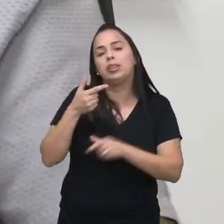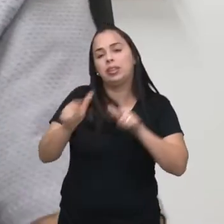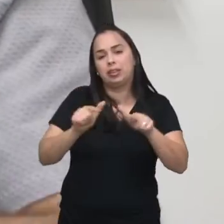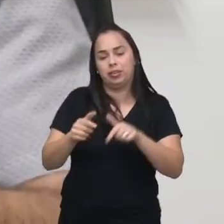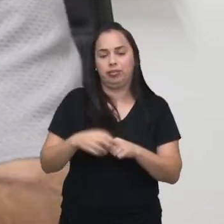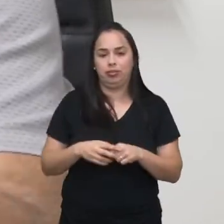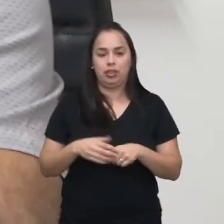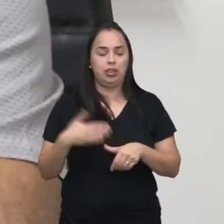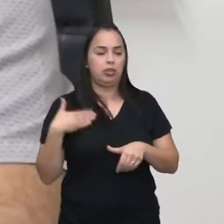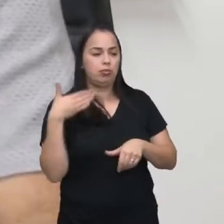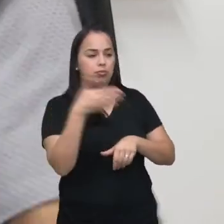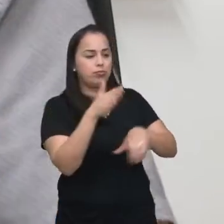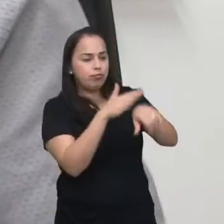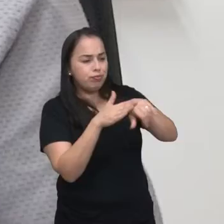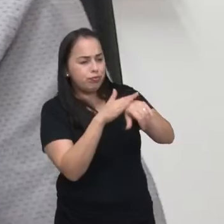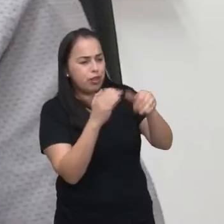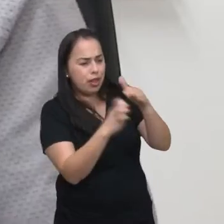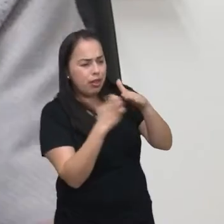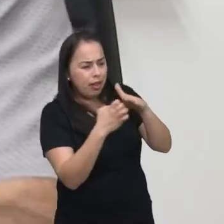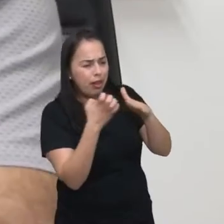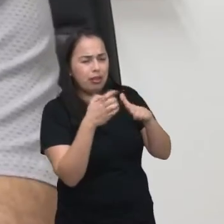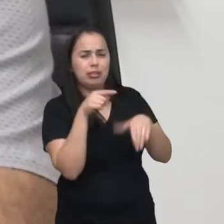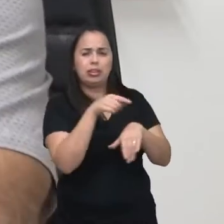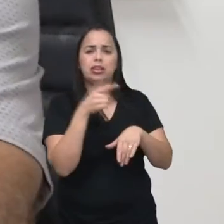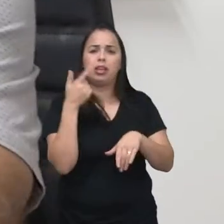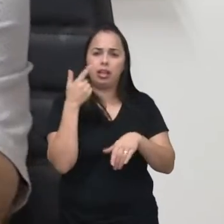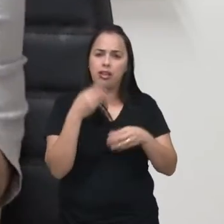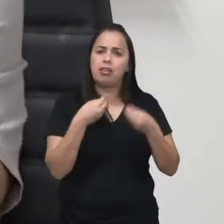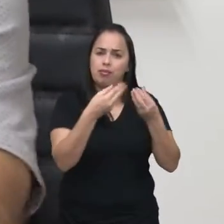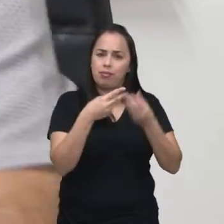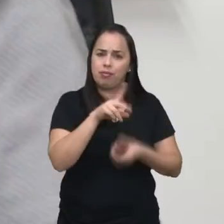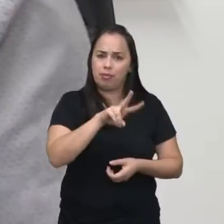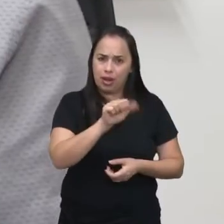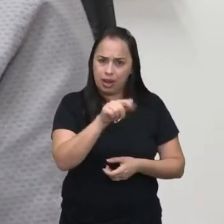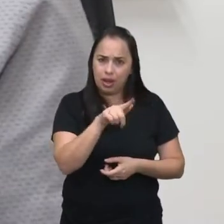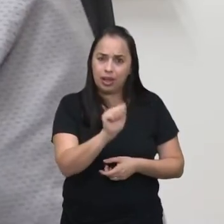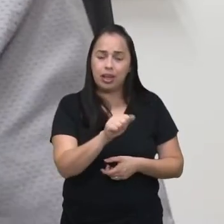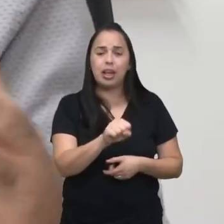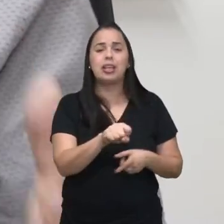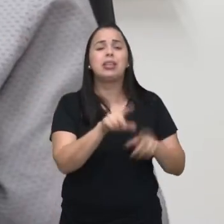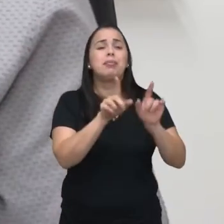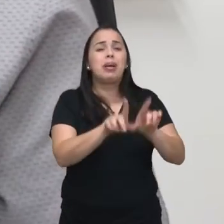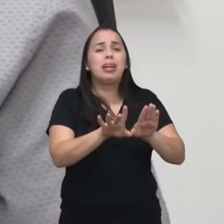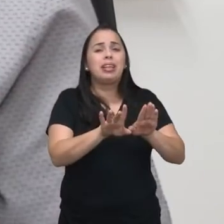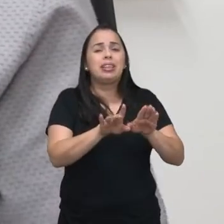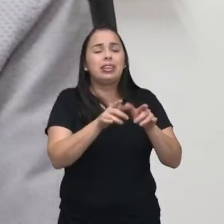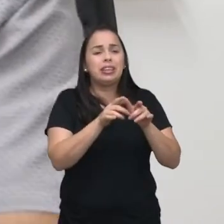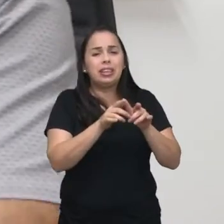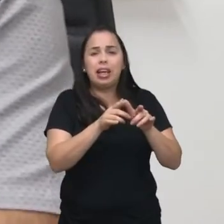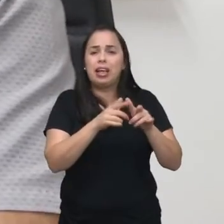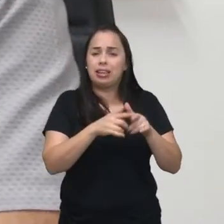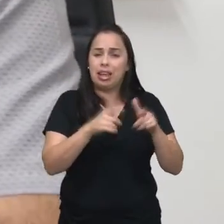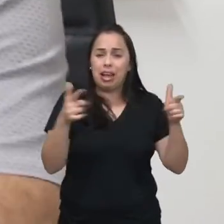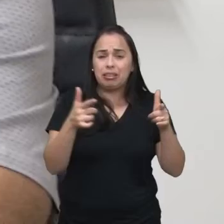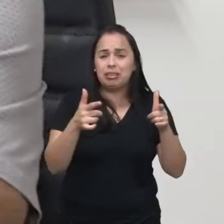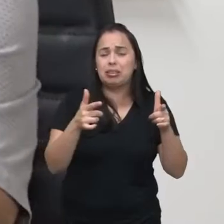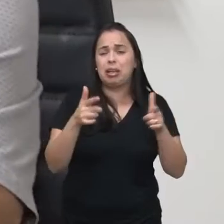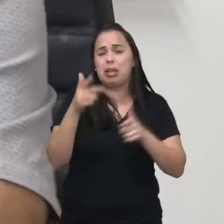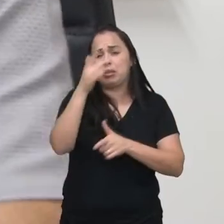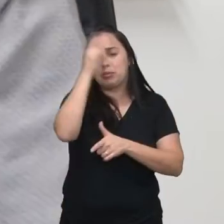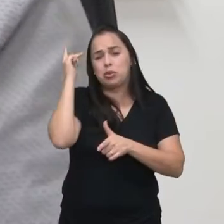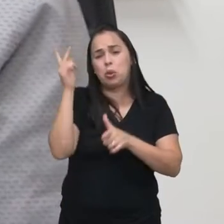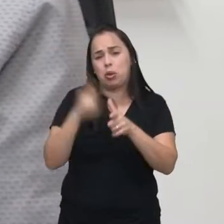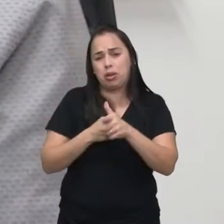a gente tem conversado com muitas empresas que tem gerado bastante emprego aqui em São José Mas a demanda muito grande e nós aqui